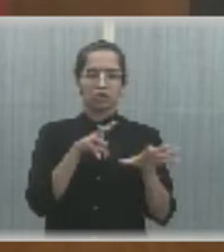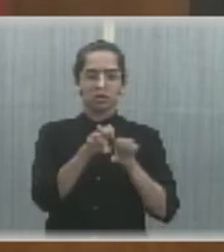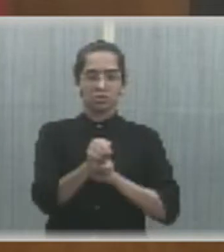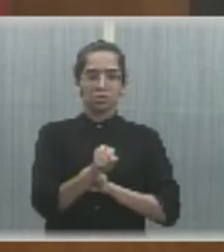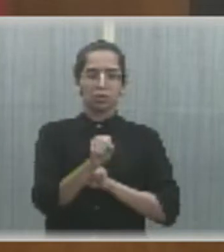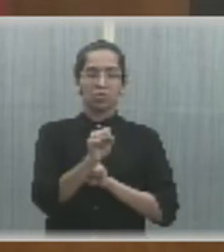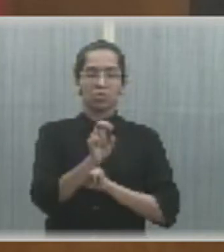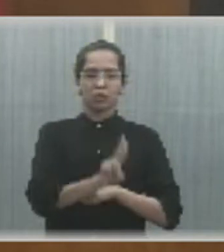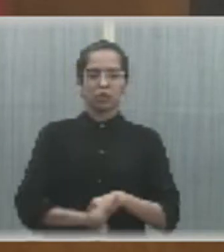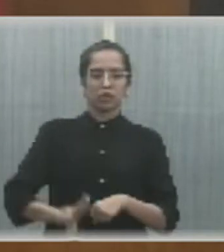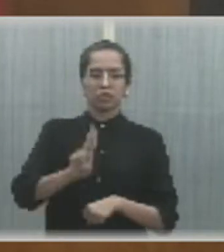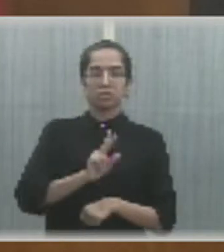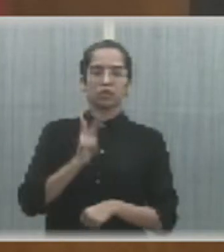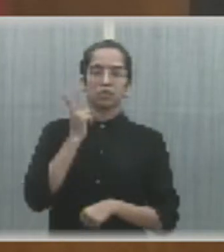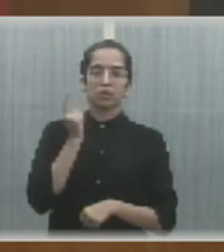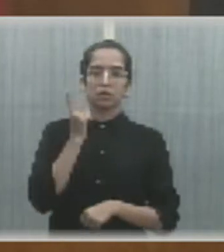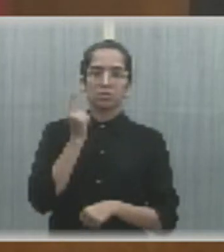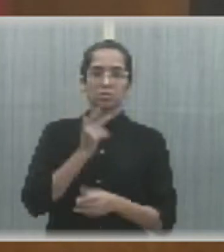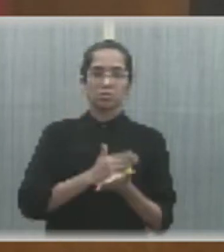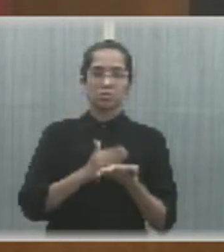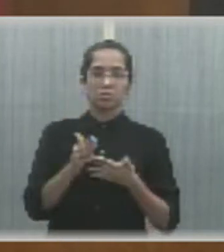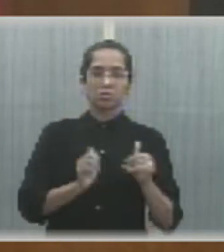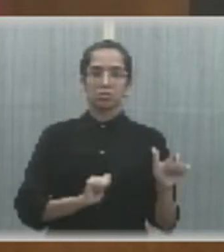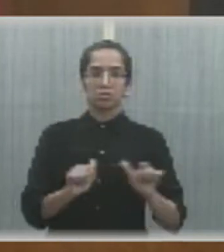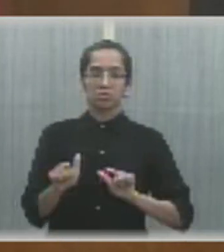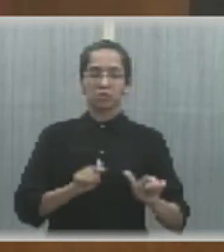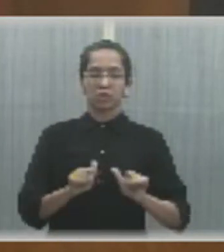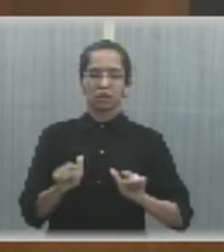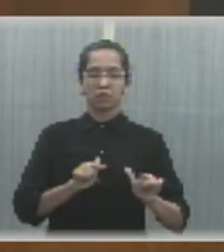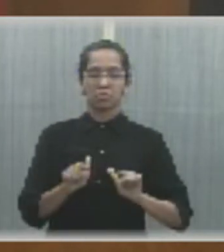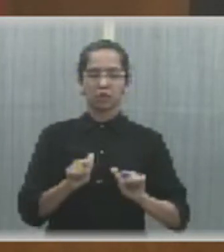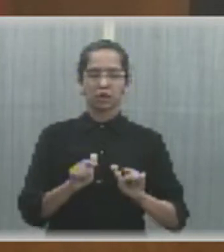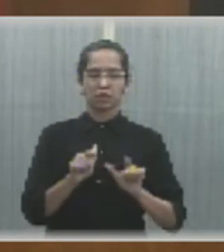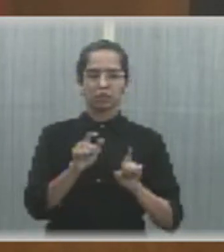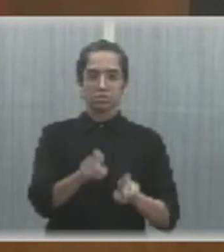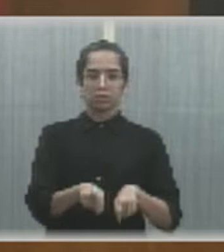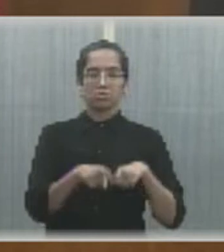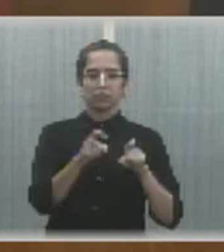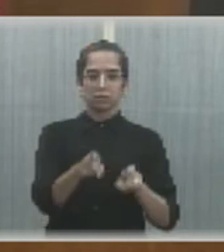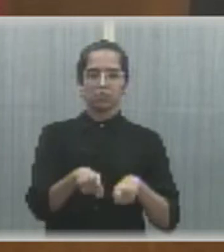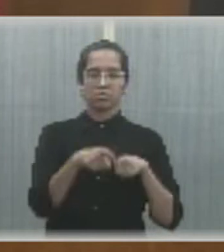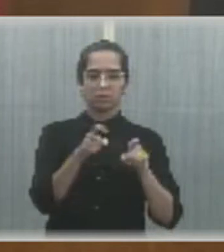Universidade Federal do Ceará. Iniciou suas atividades profissionais como extensionista agrícola